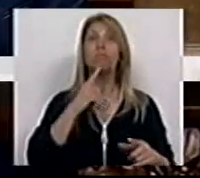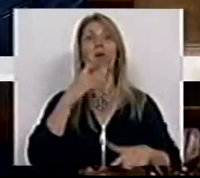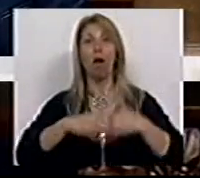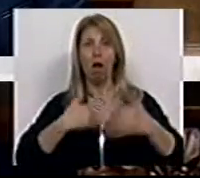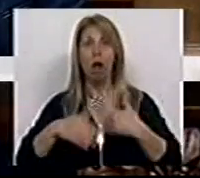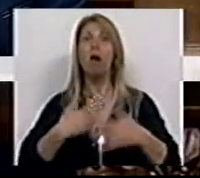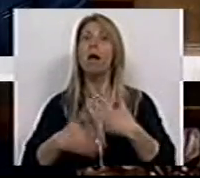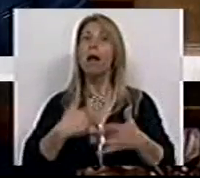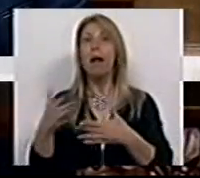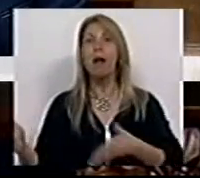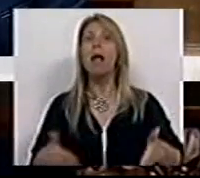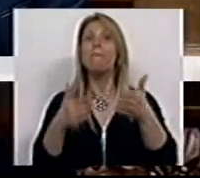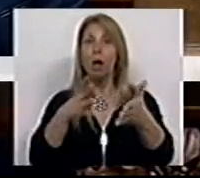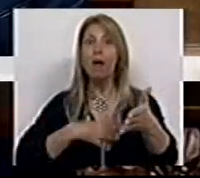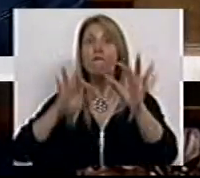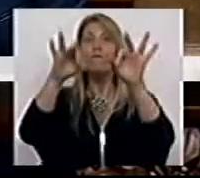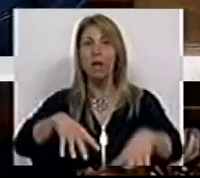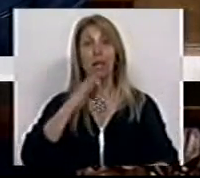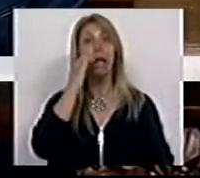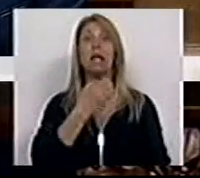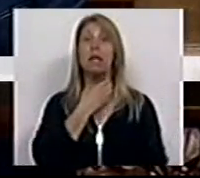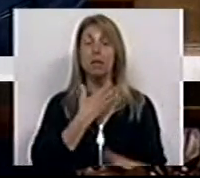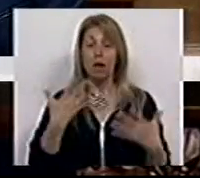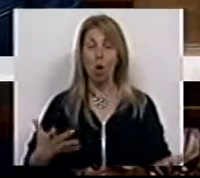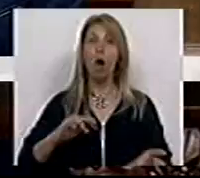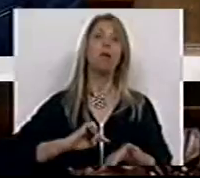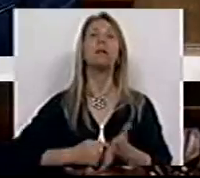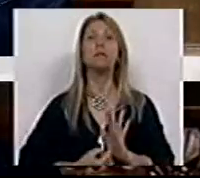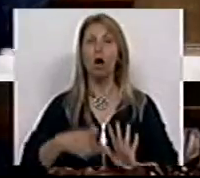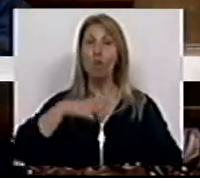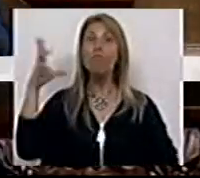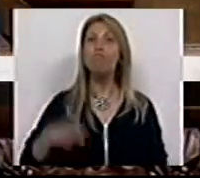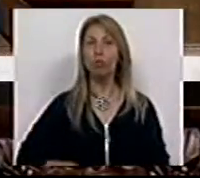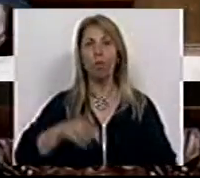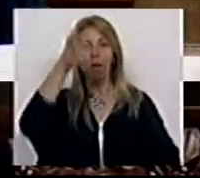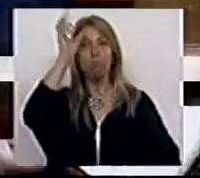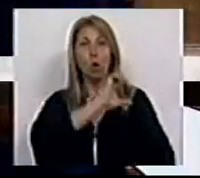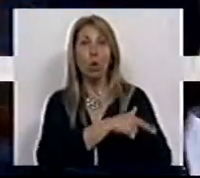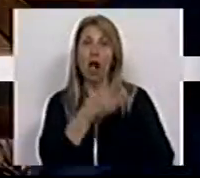para sair da crise. É agora necessário que Portugal tenha a coragem para fazer o seu.